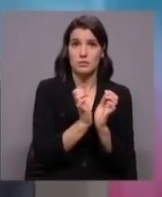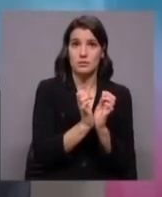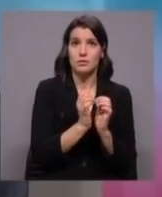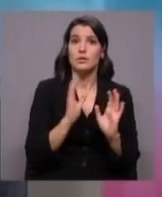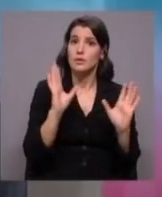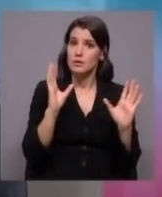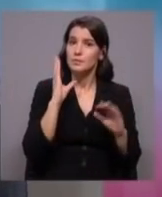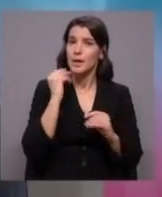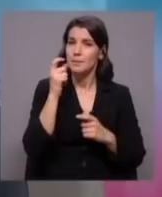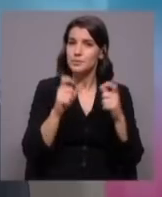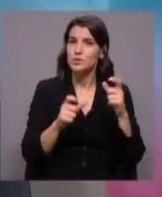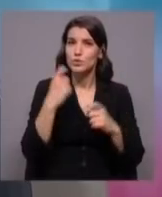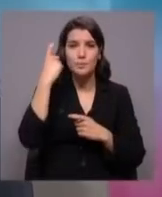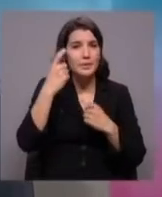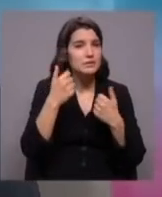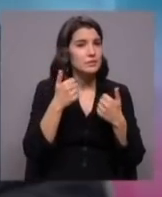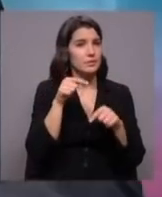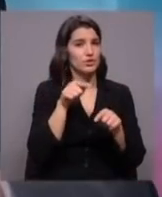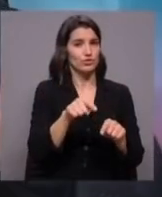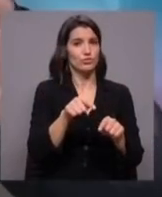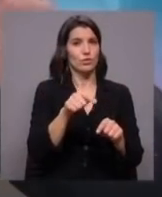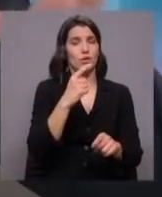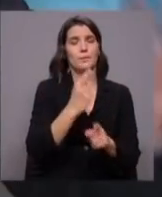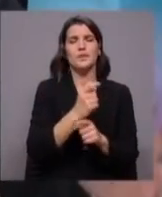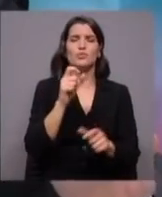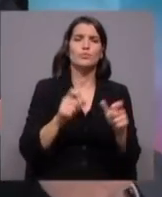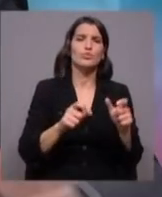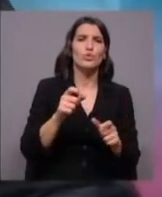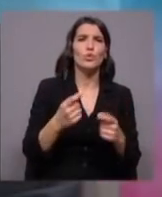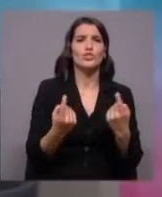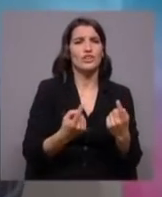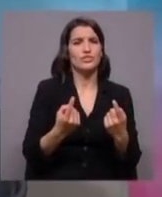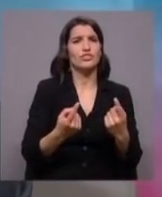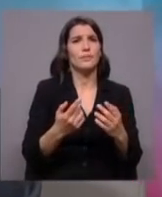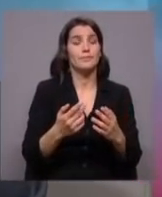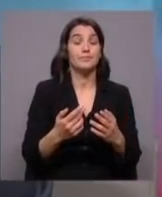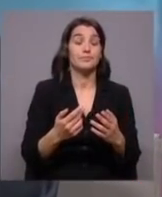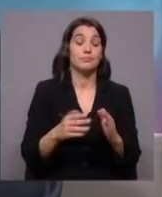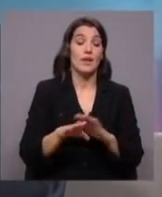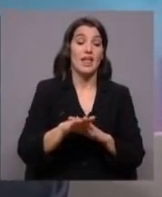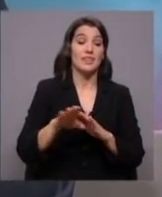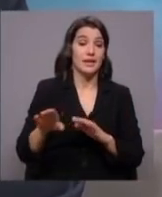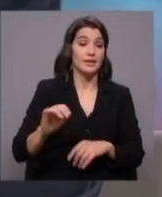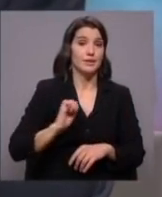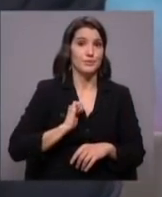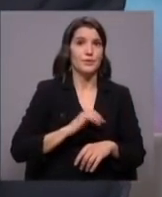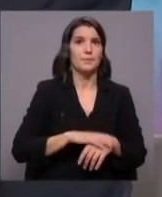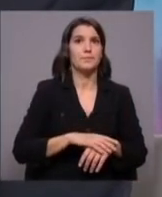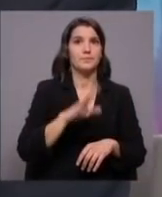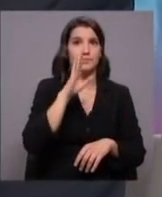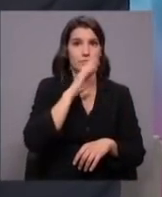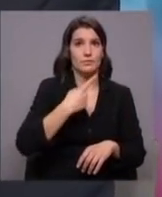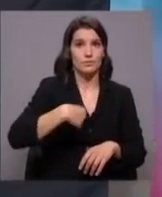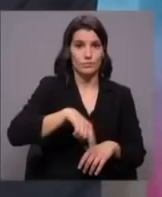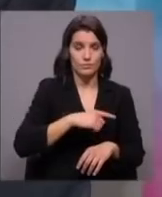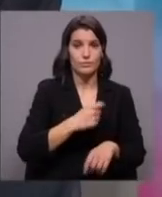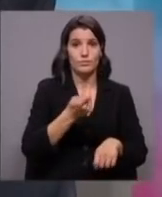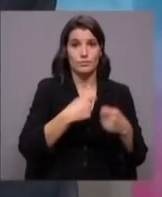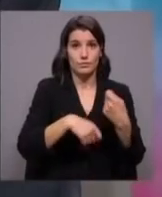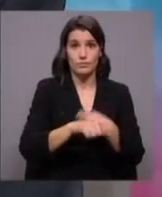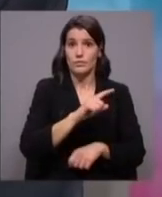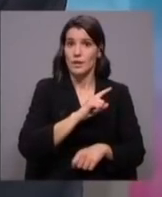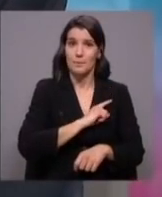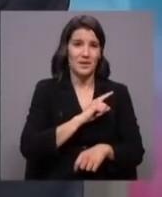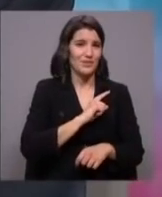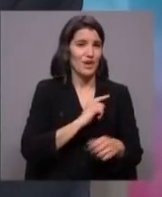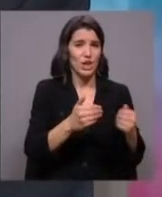penso que as pessoas pensem bem isto mesmo, pessoas que se colocam à minha direita. Se nós privatizássemos por completo